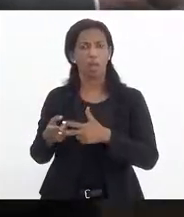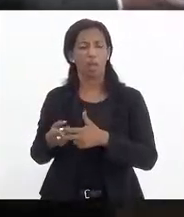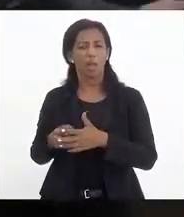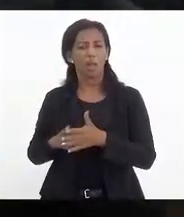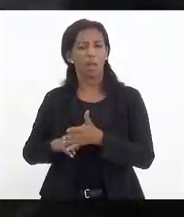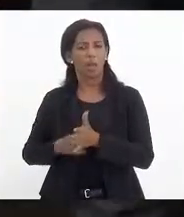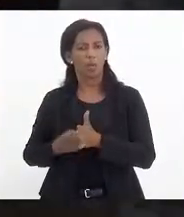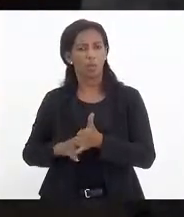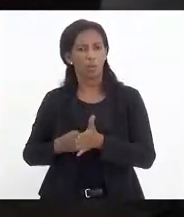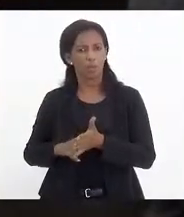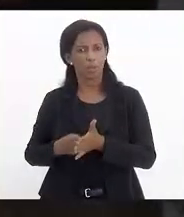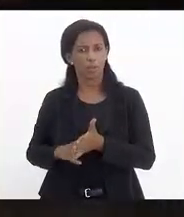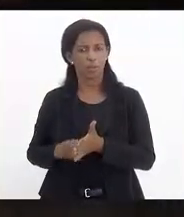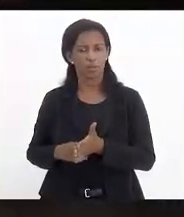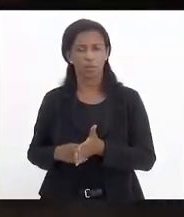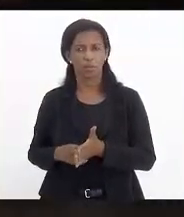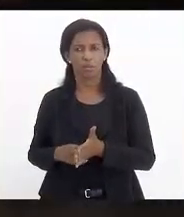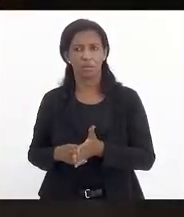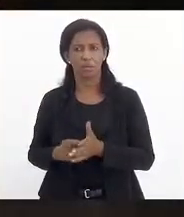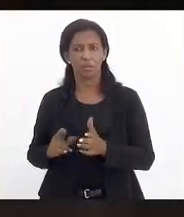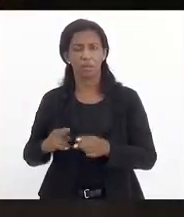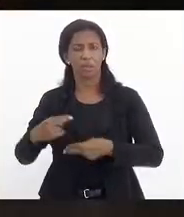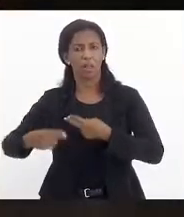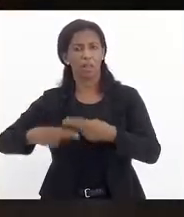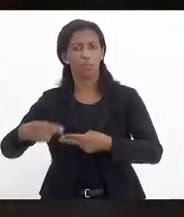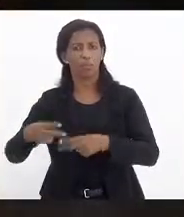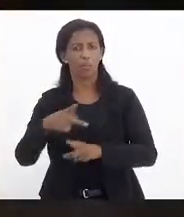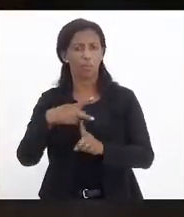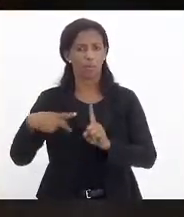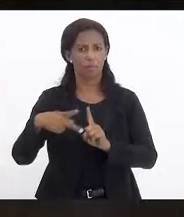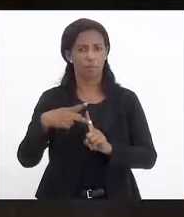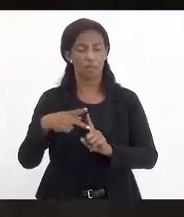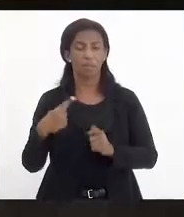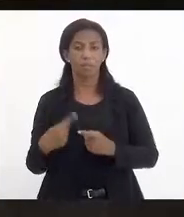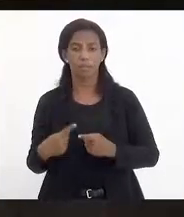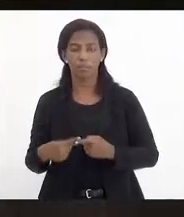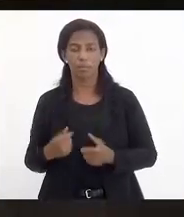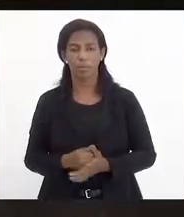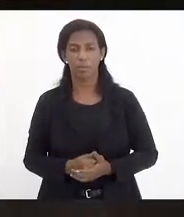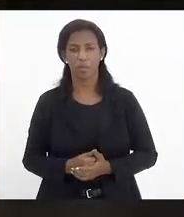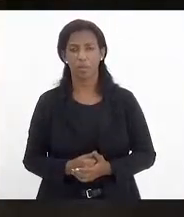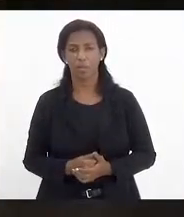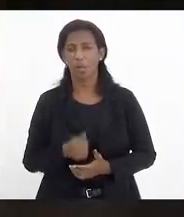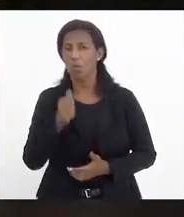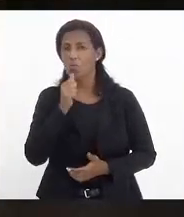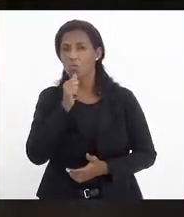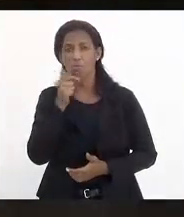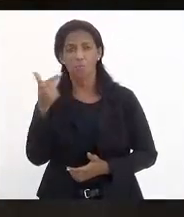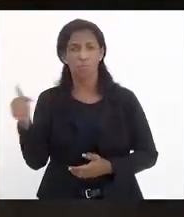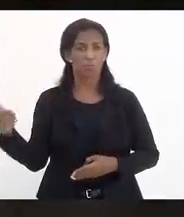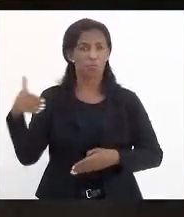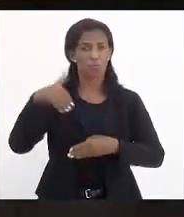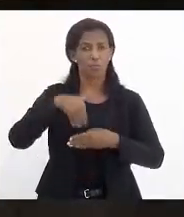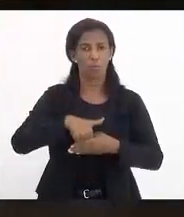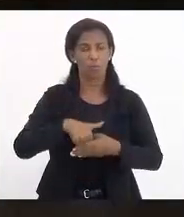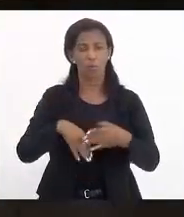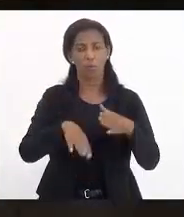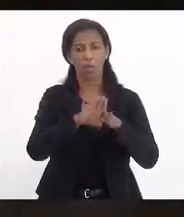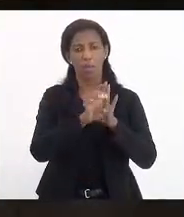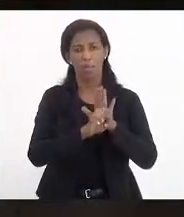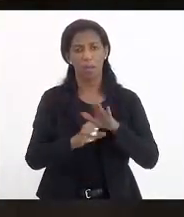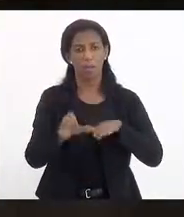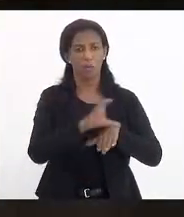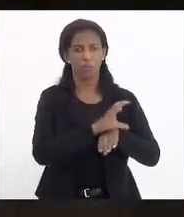regulamentação da reforma da Previdência. Por quê? Porque a gente ainda não votou a emenda